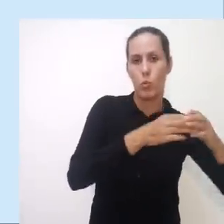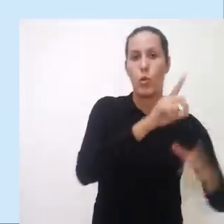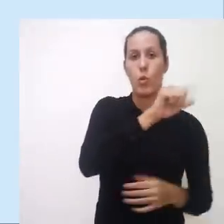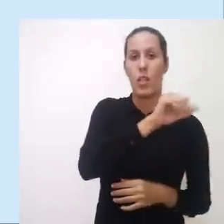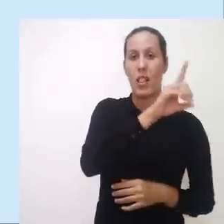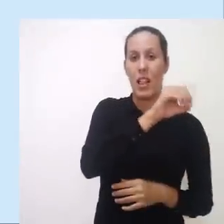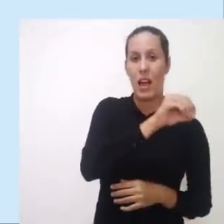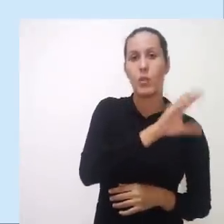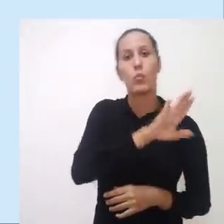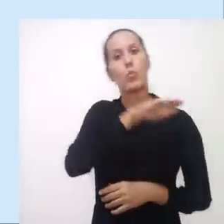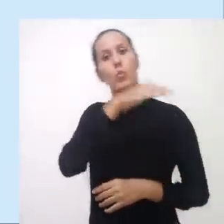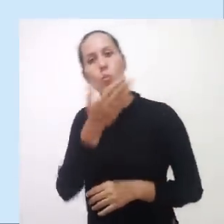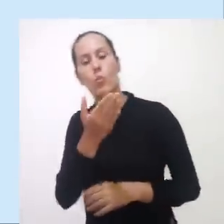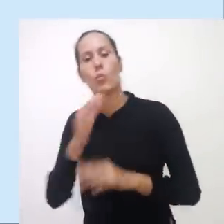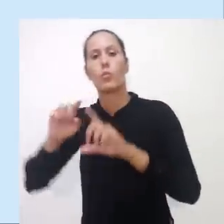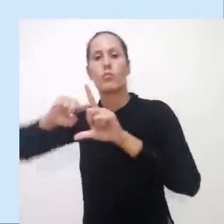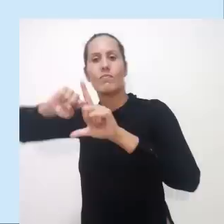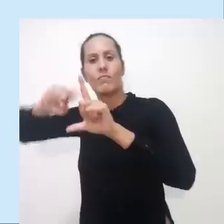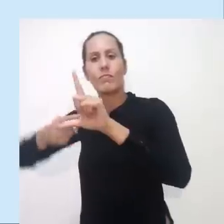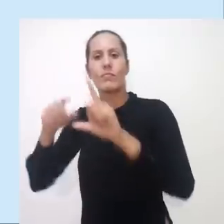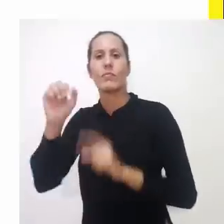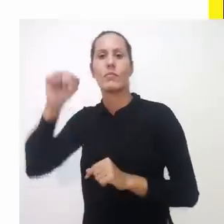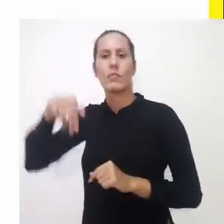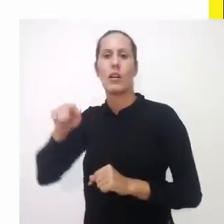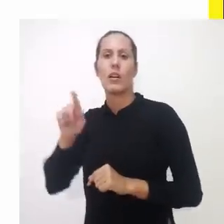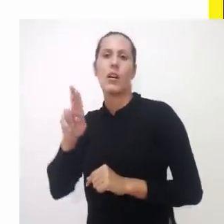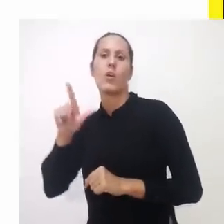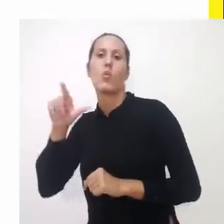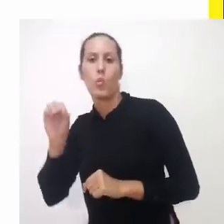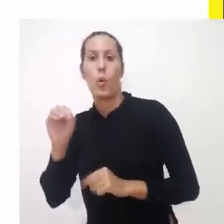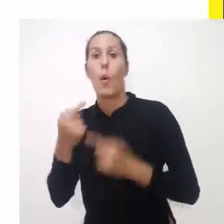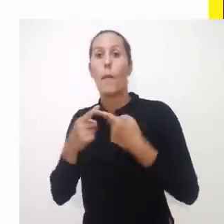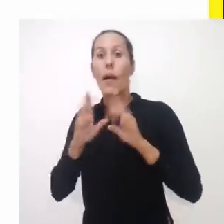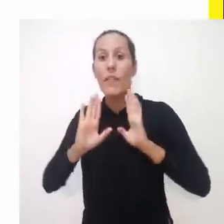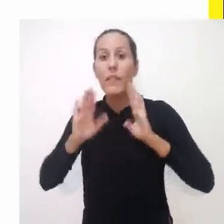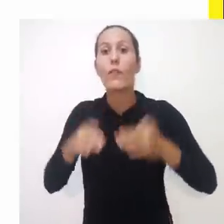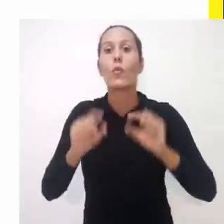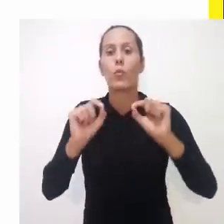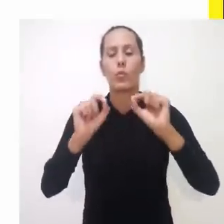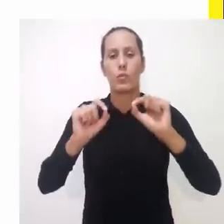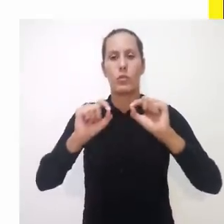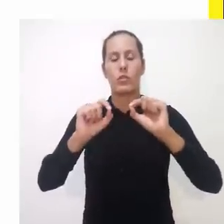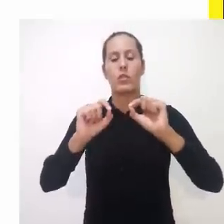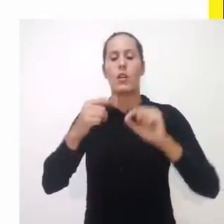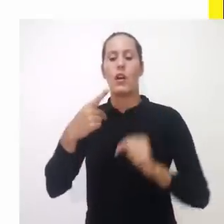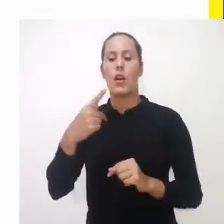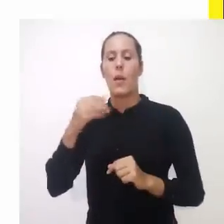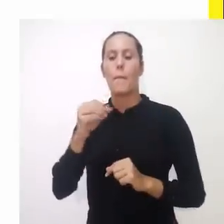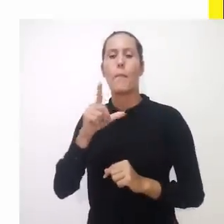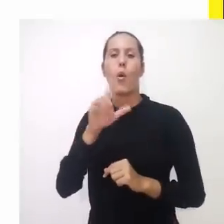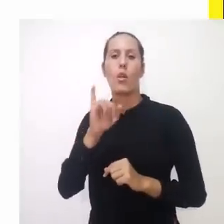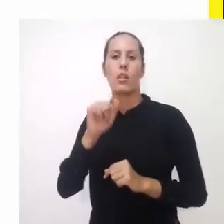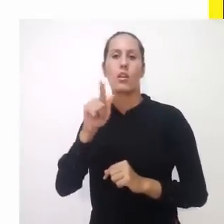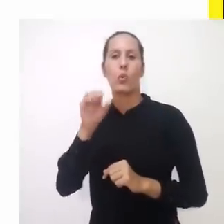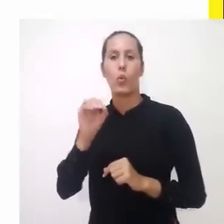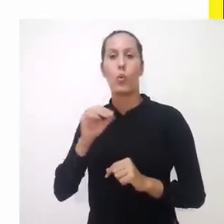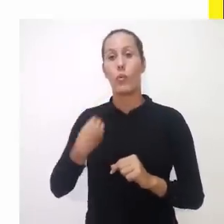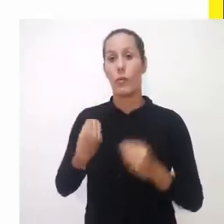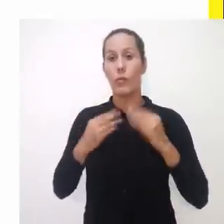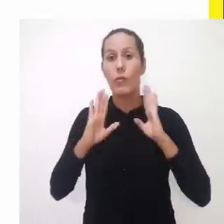e em relação ao ângulo. Só que estamos falando de polígono, então a gente vai ver que o polígono que tem 3 lados é um